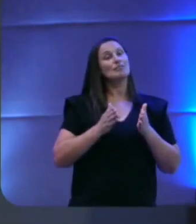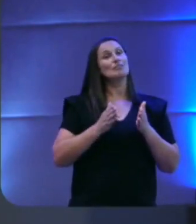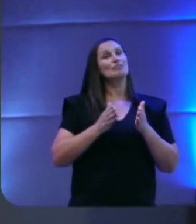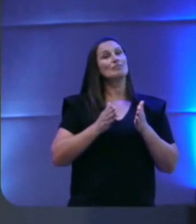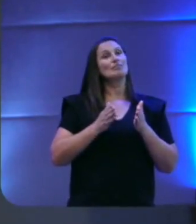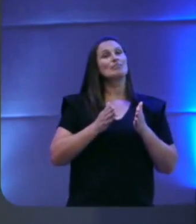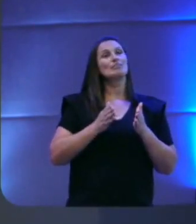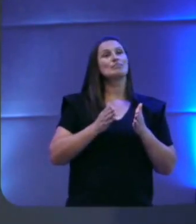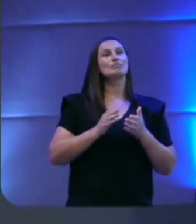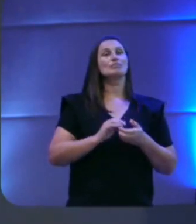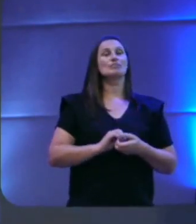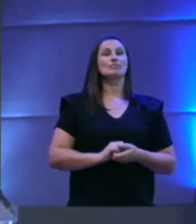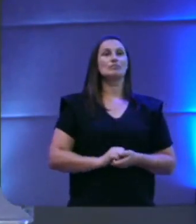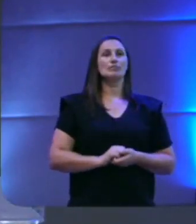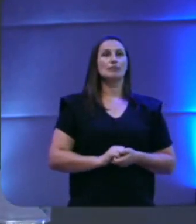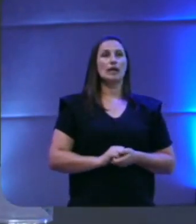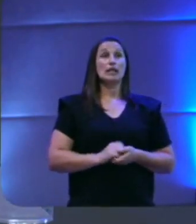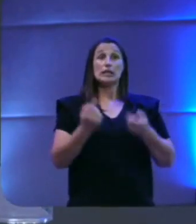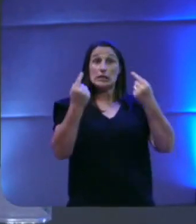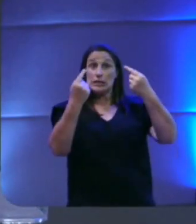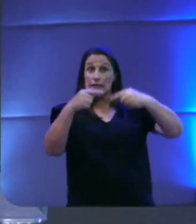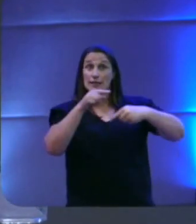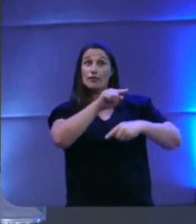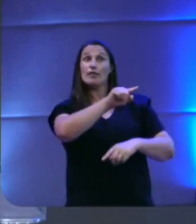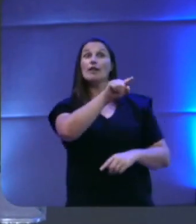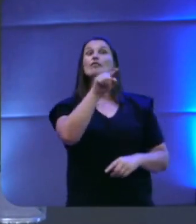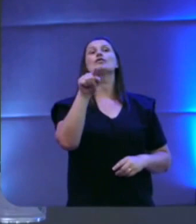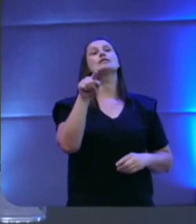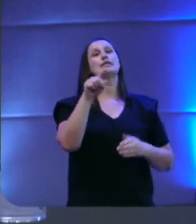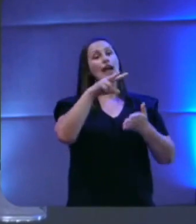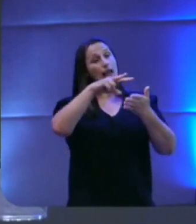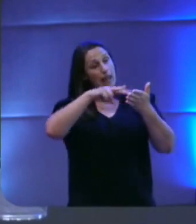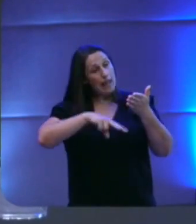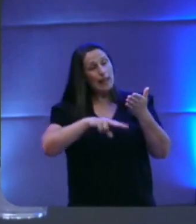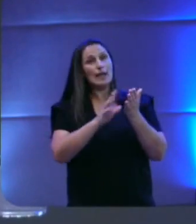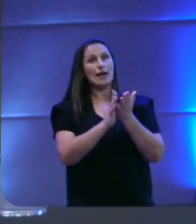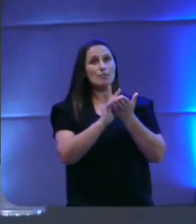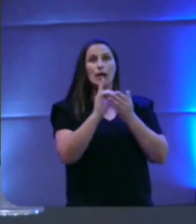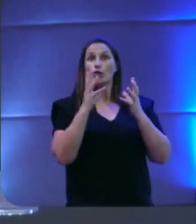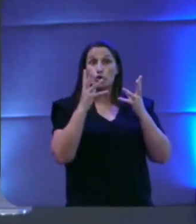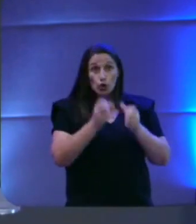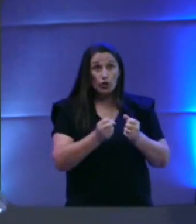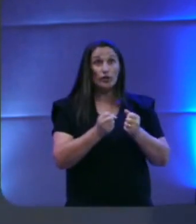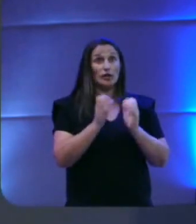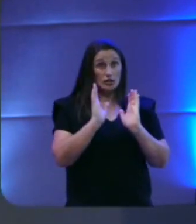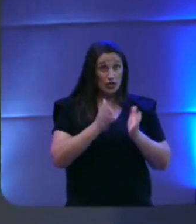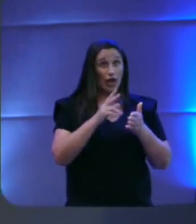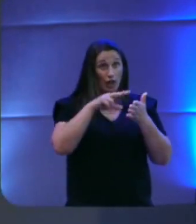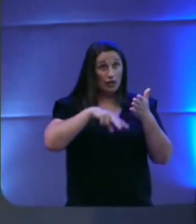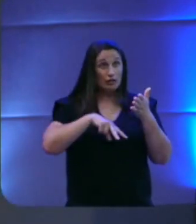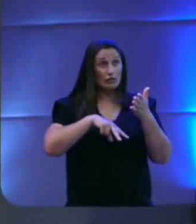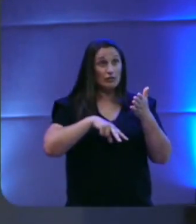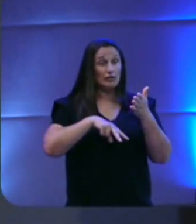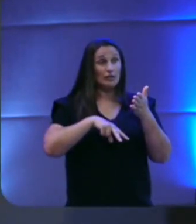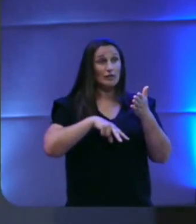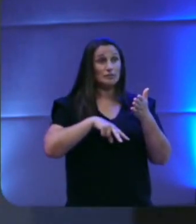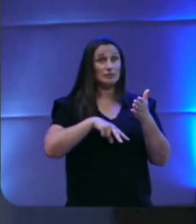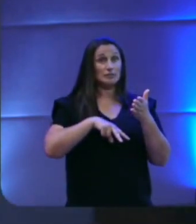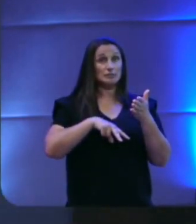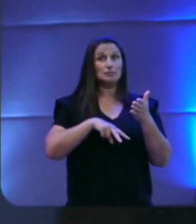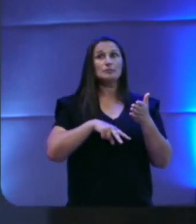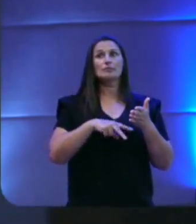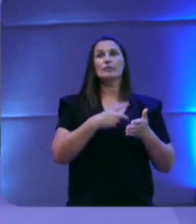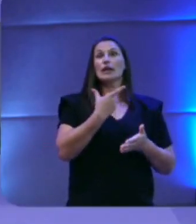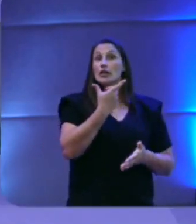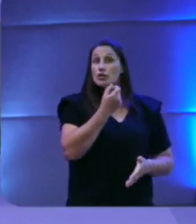completa. Quero te desafiar, você já leu a palavra de Deus de forma completa? Toda ela? Quem sabe 2020 é o ano de você